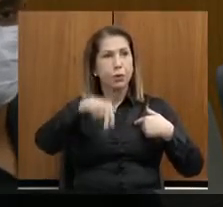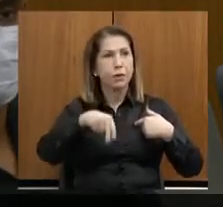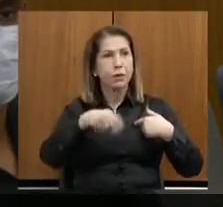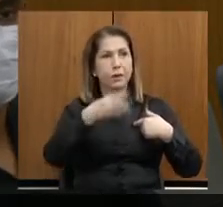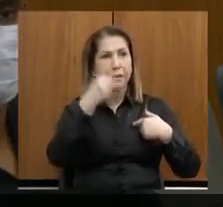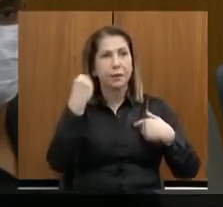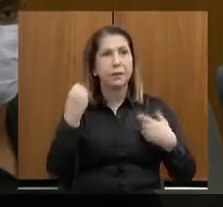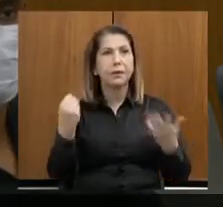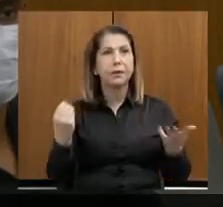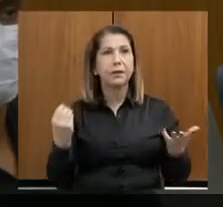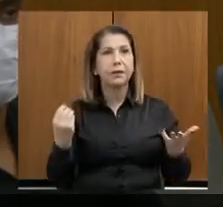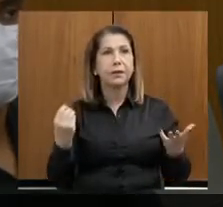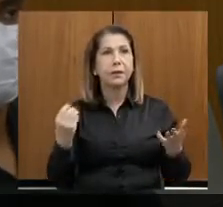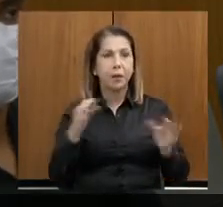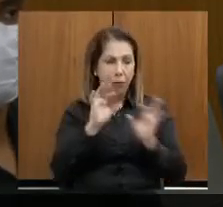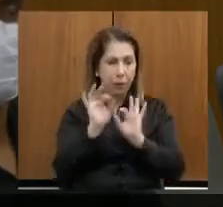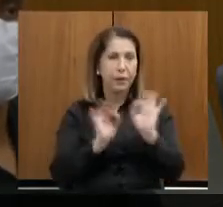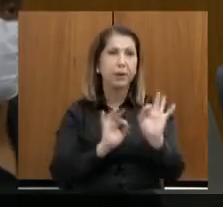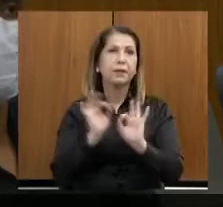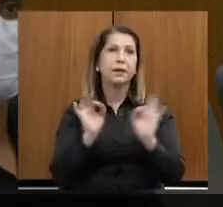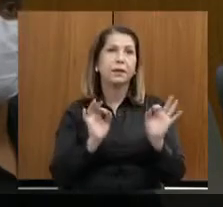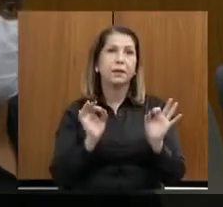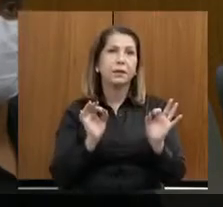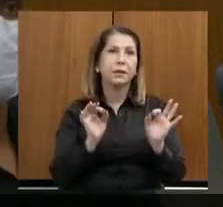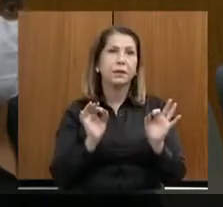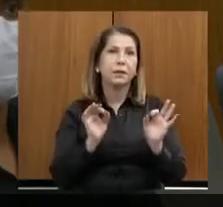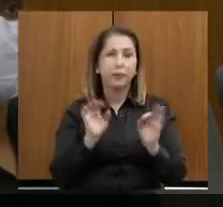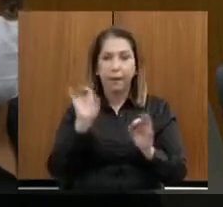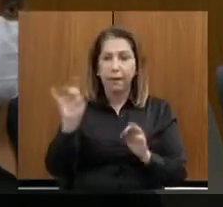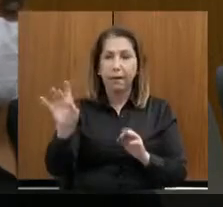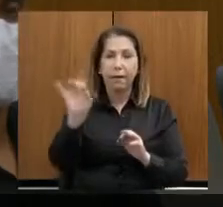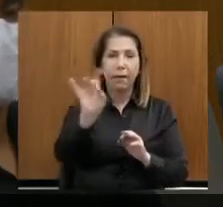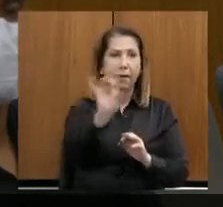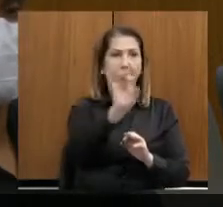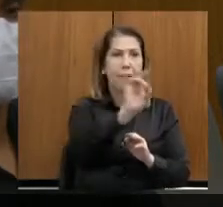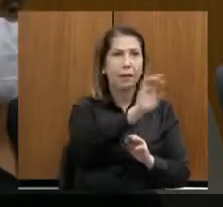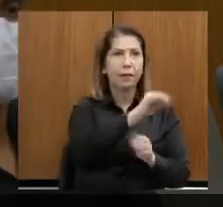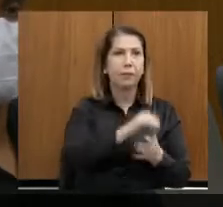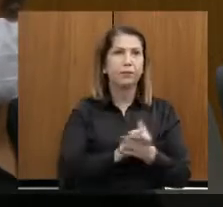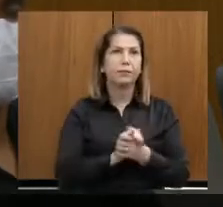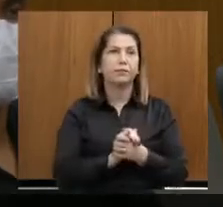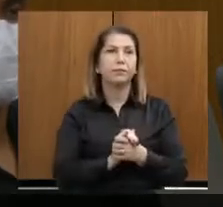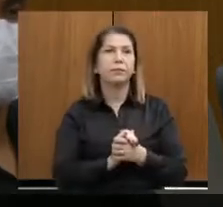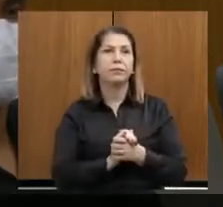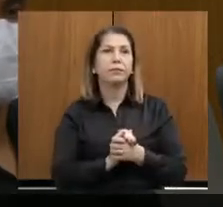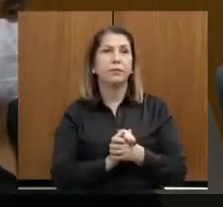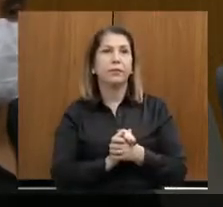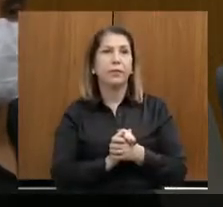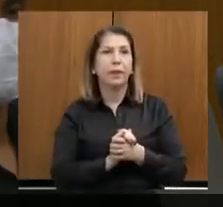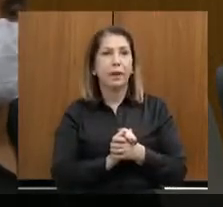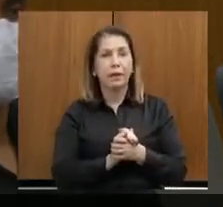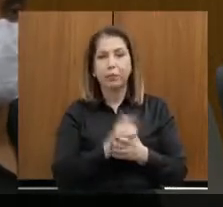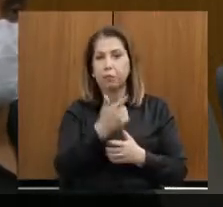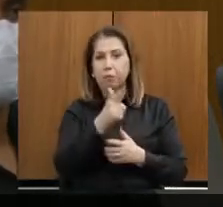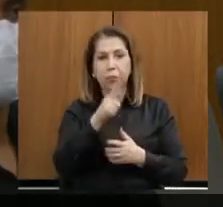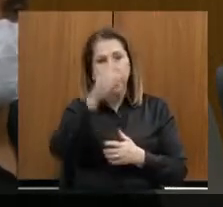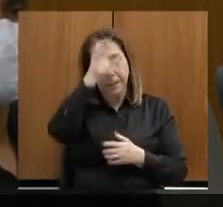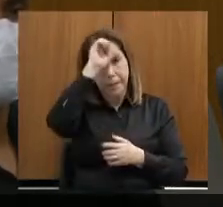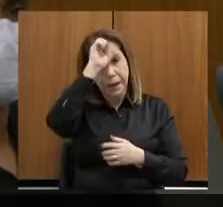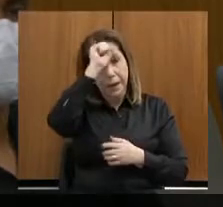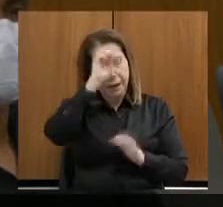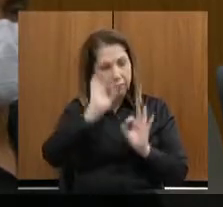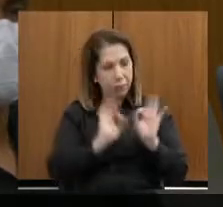a organização Se cada um de nós não aprendermos a nos